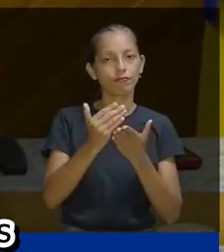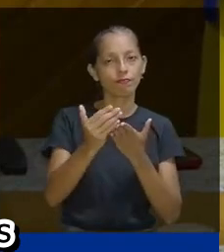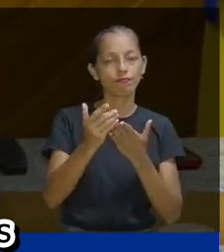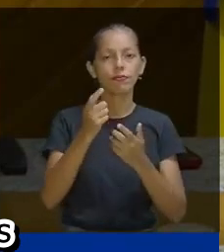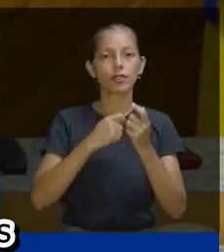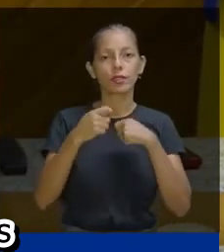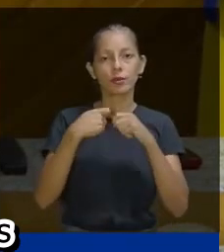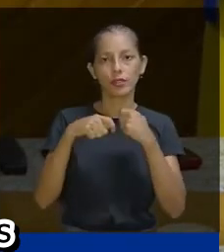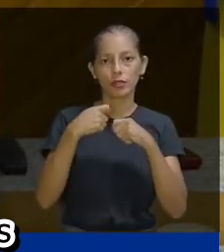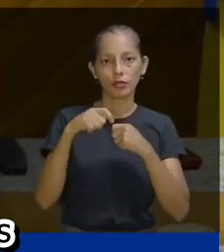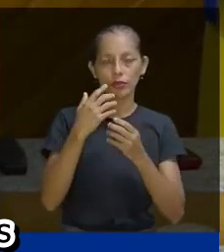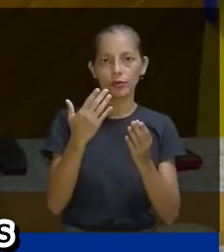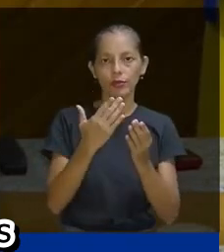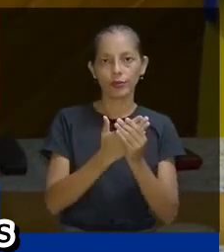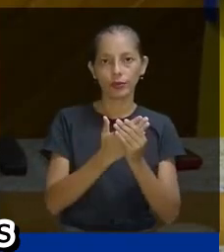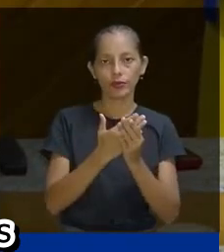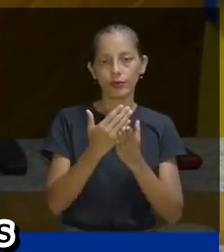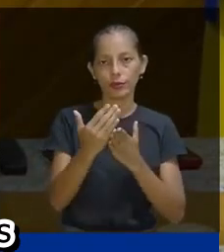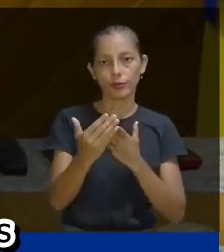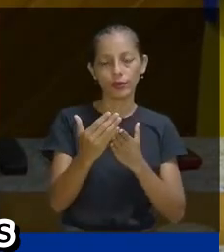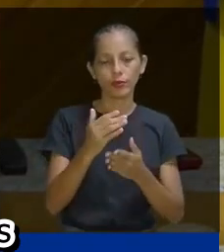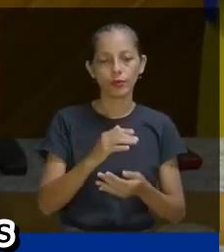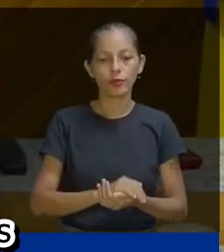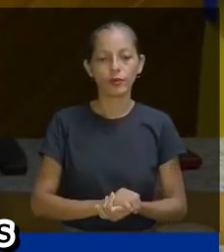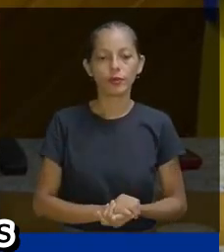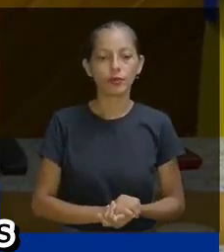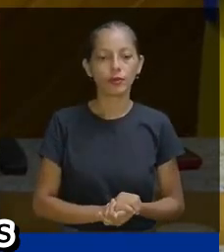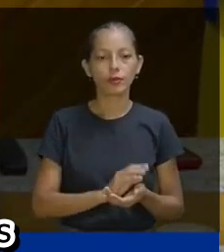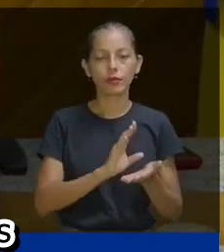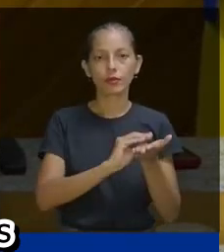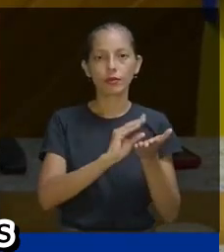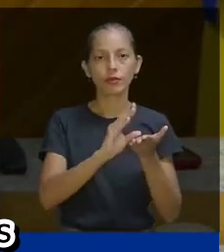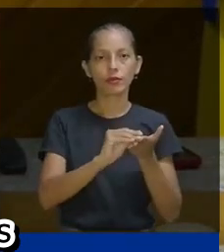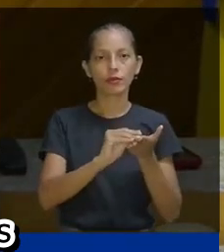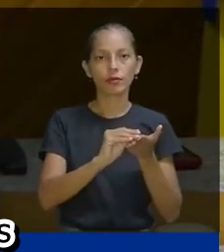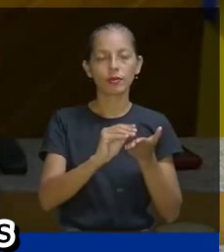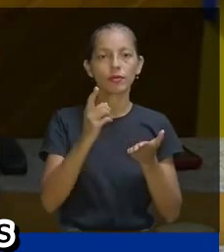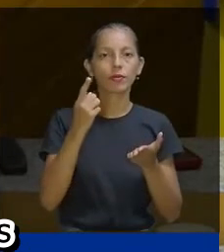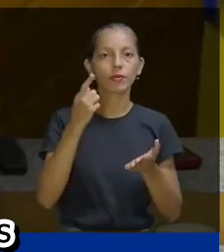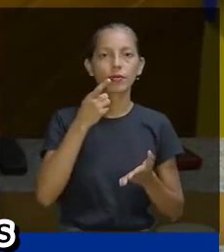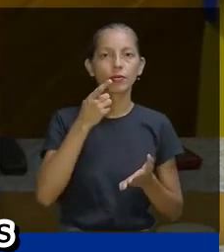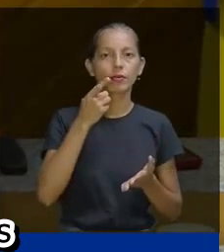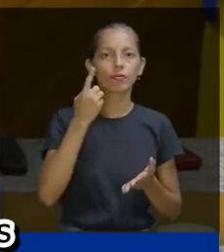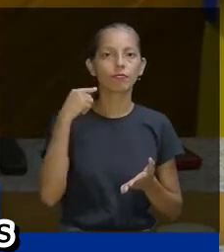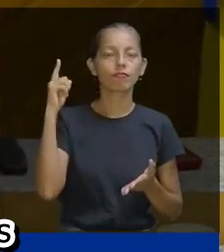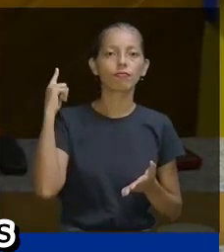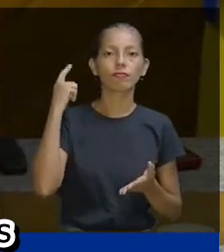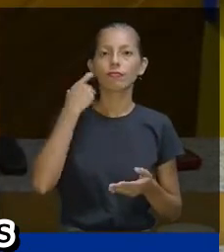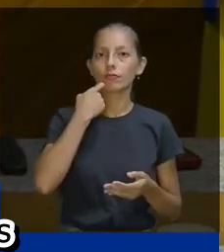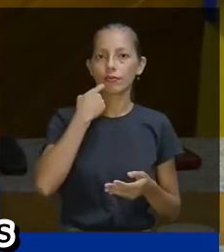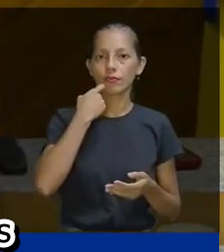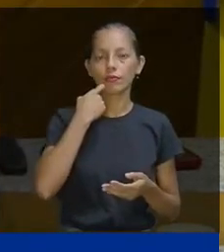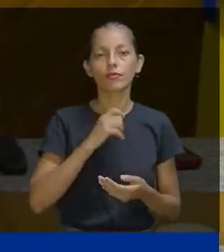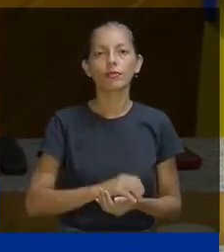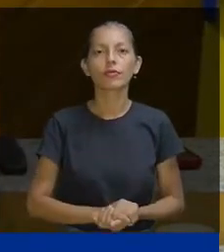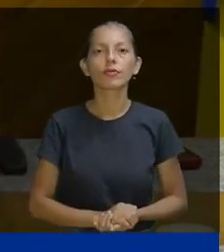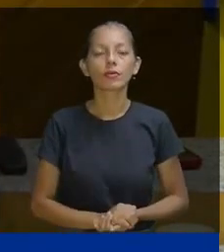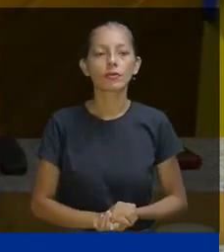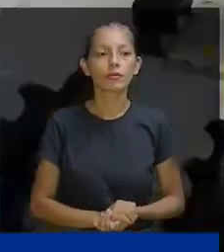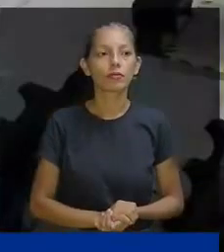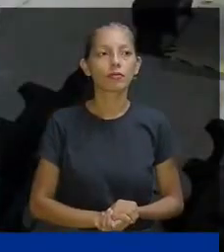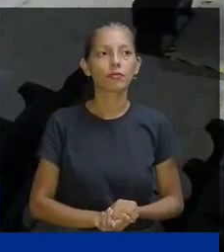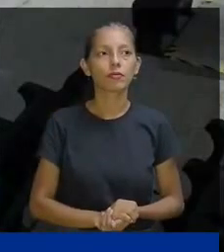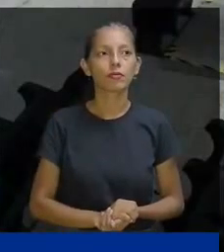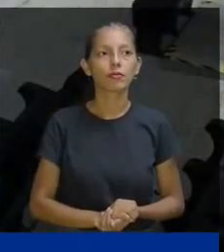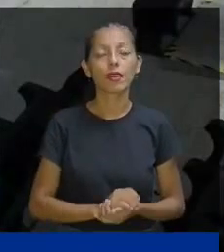ela, administrativa e ordinária. submetendo aos pares a ata da última sessão que fizemos neste ano. Se não houver